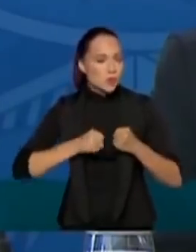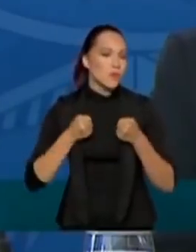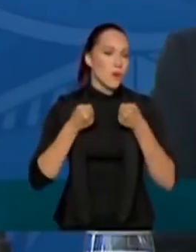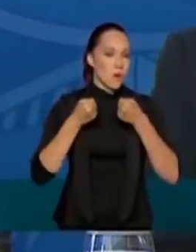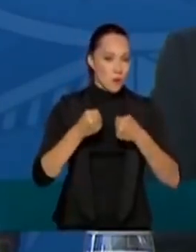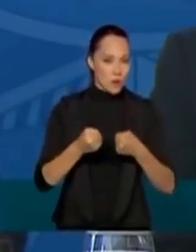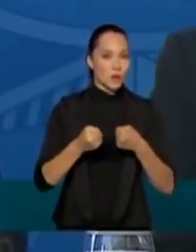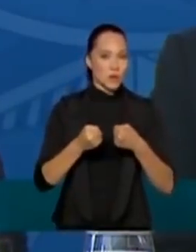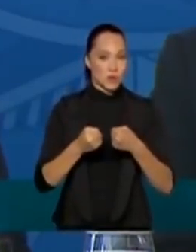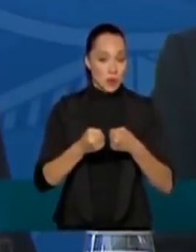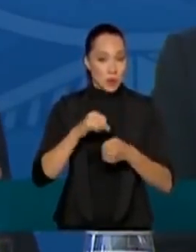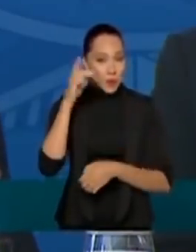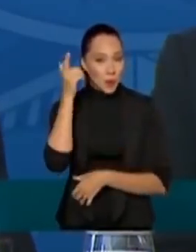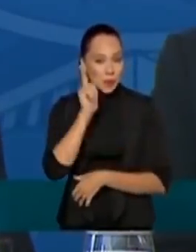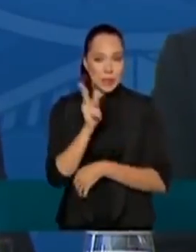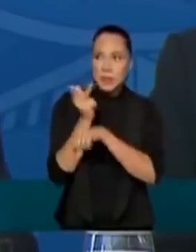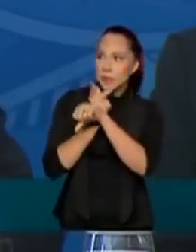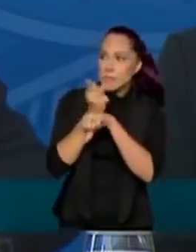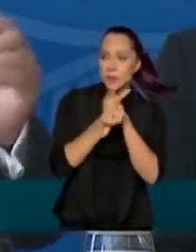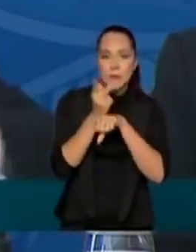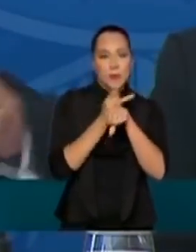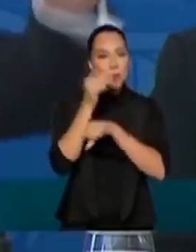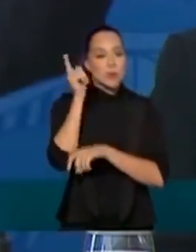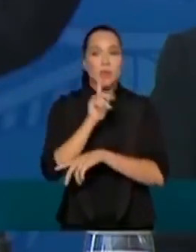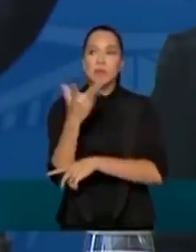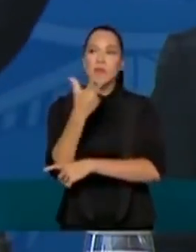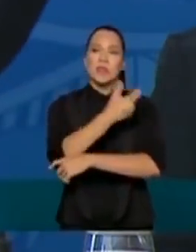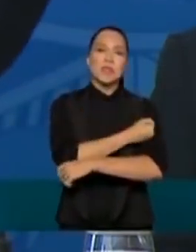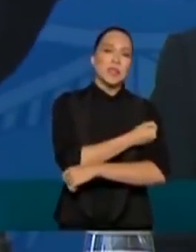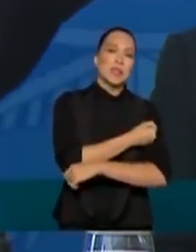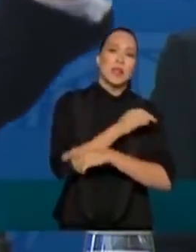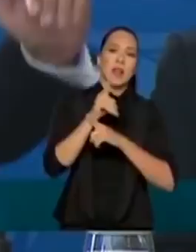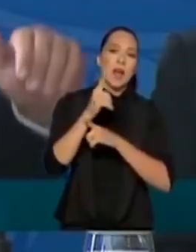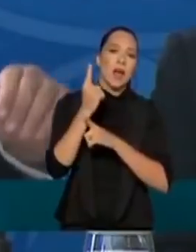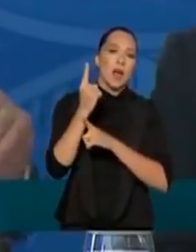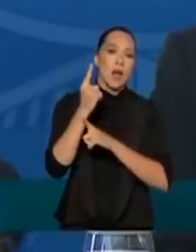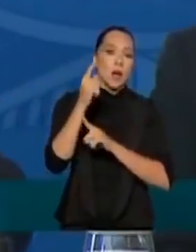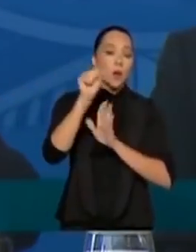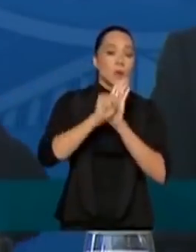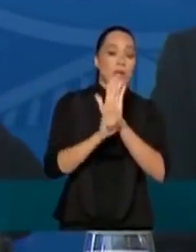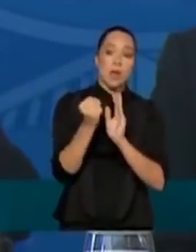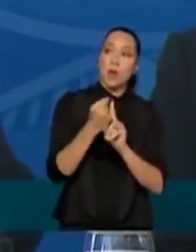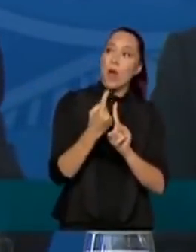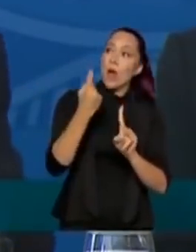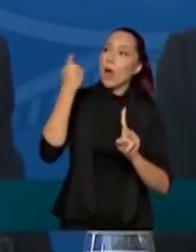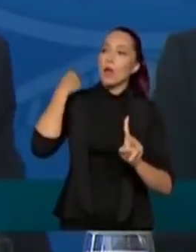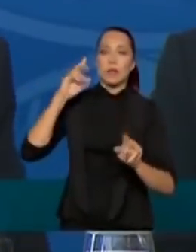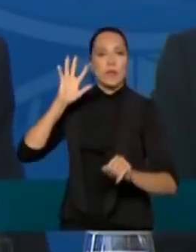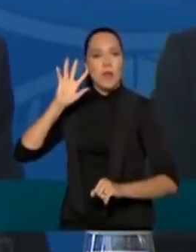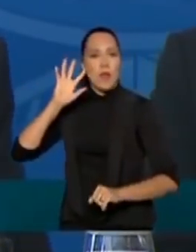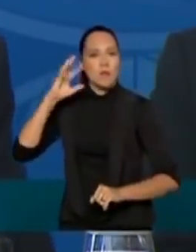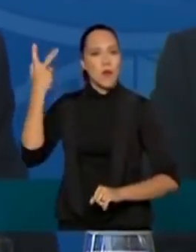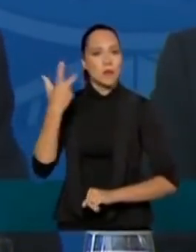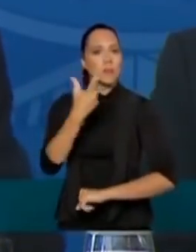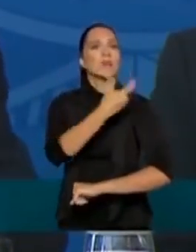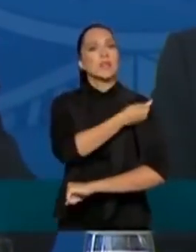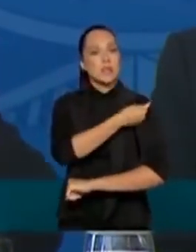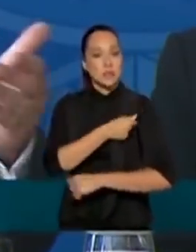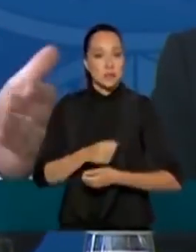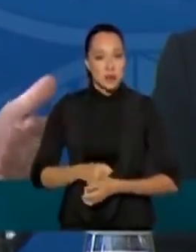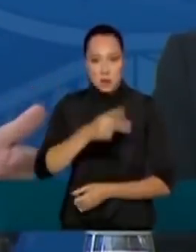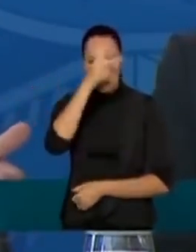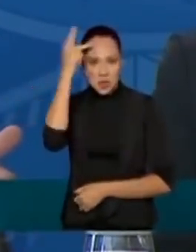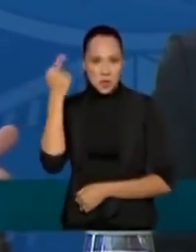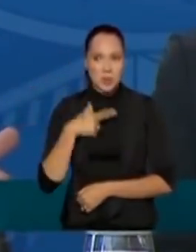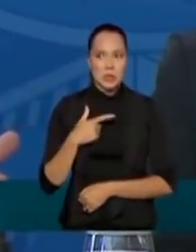feito para buscar vacinas. Lá, há um século atrás, houve a revolta das vacinas. As